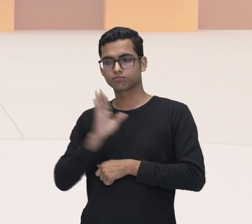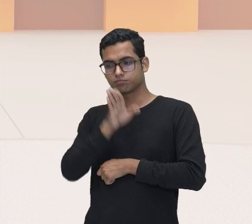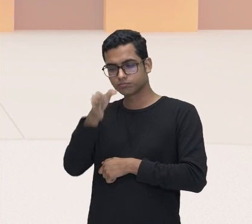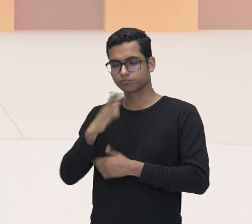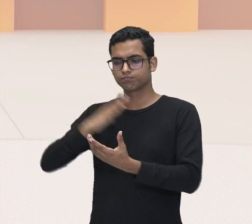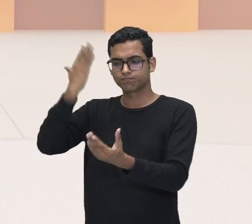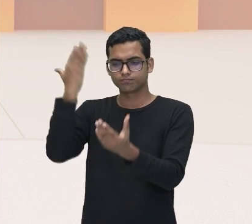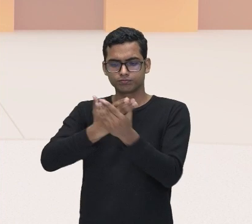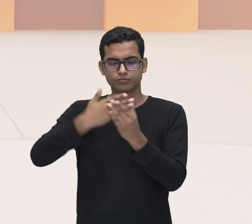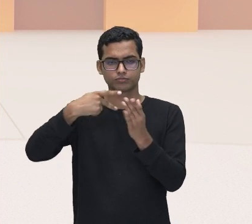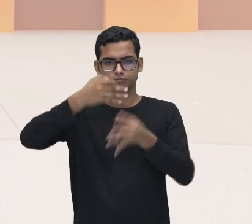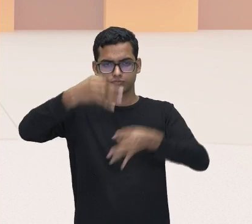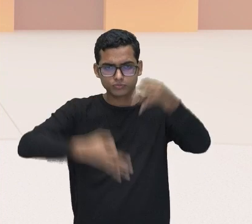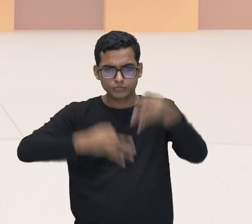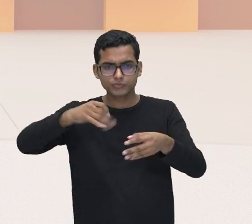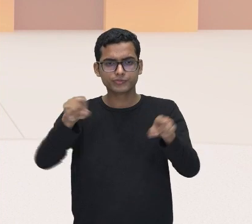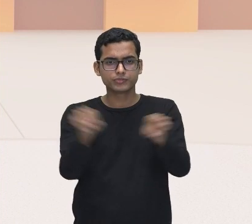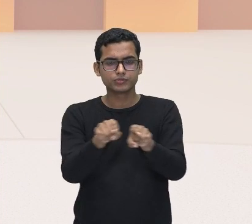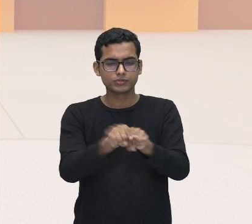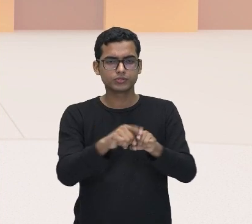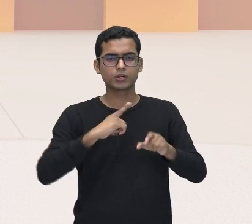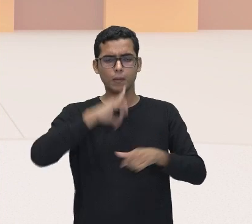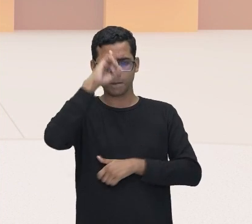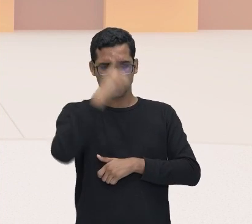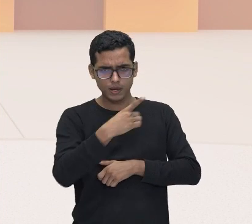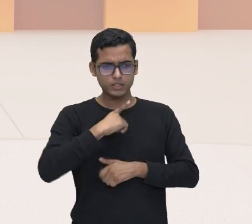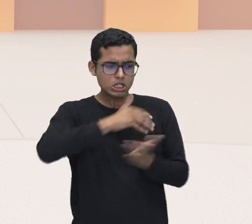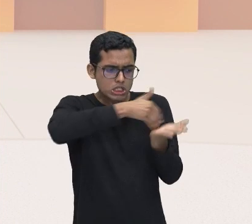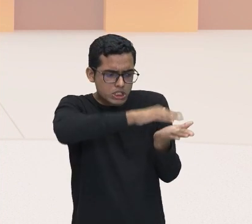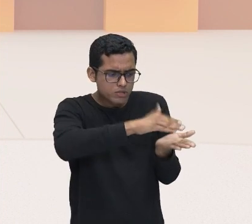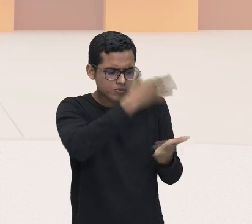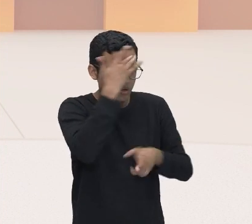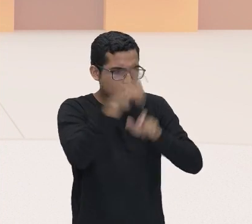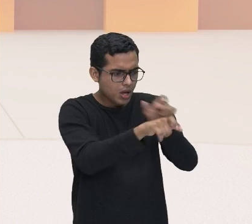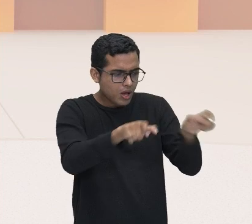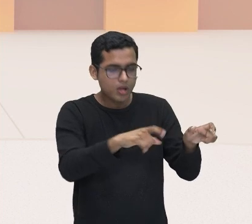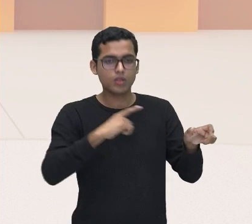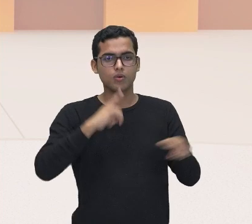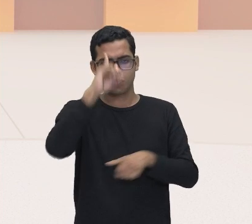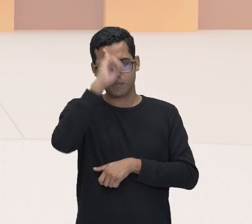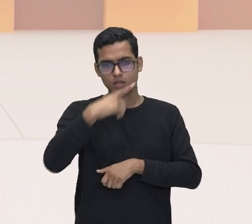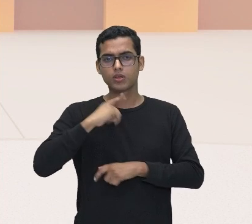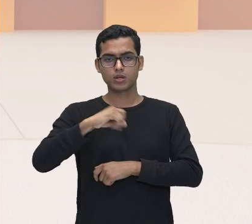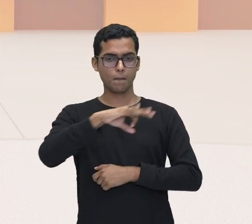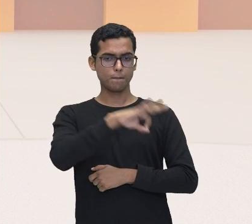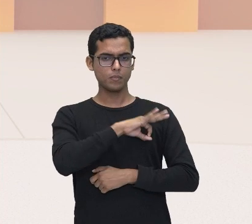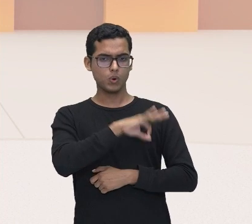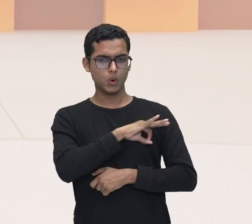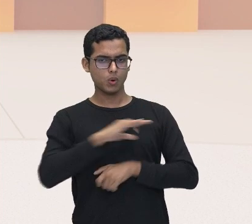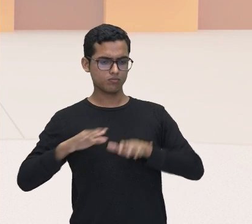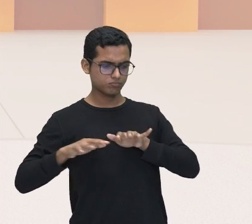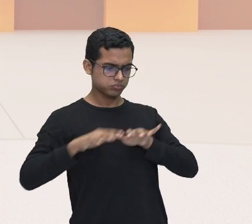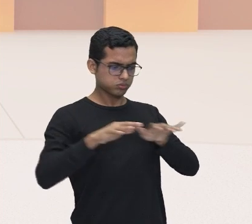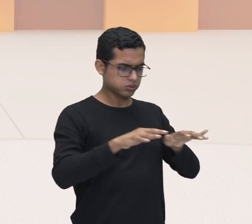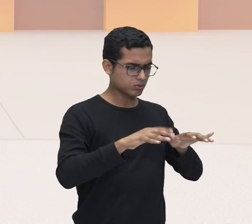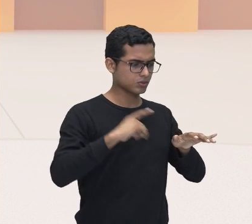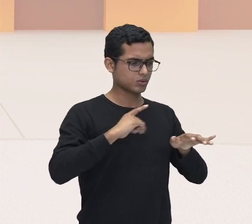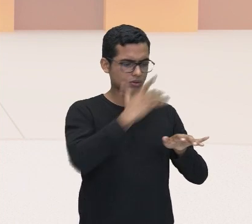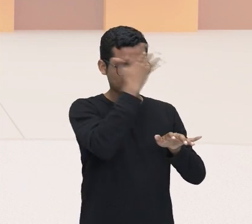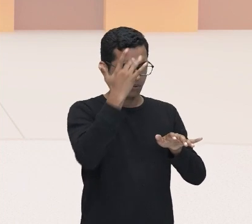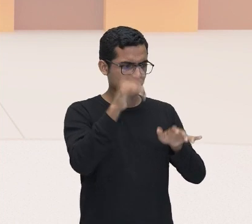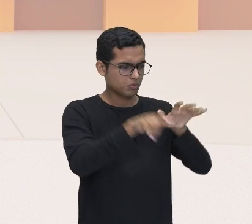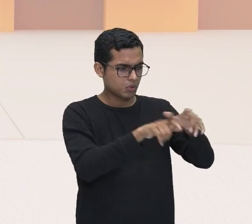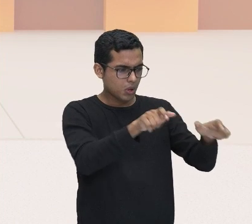e faz com que a justiça desaproprie. Então, a justiça manda a polícia, né, e vai lá, então, desapropria, tira as pessoas